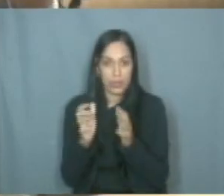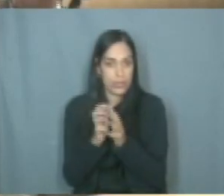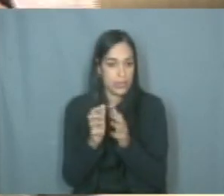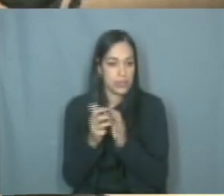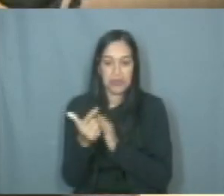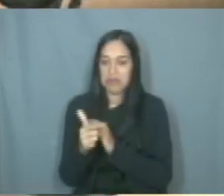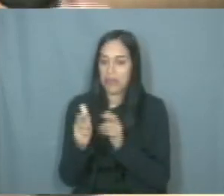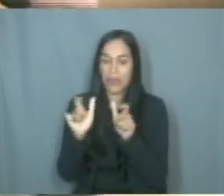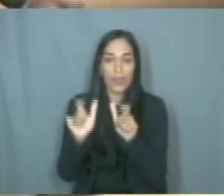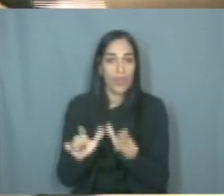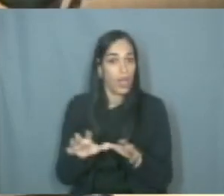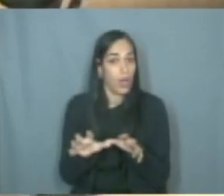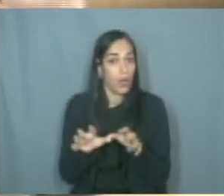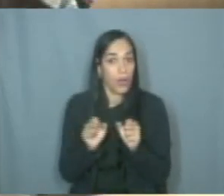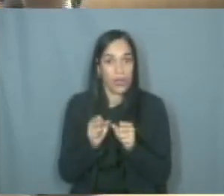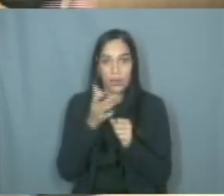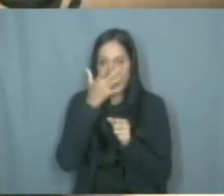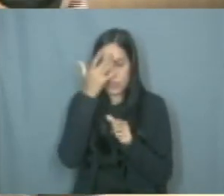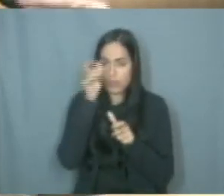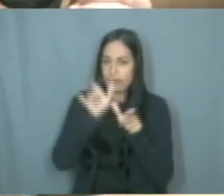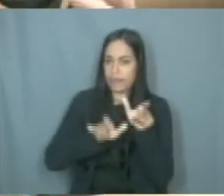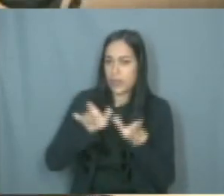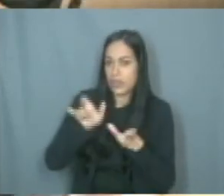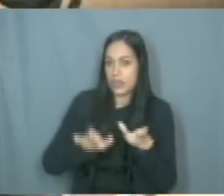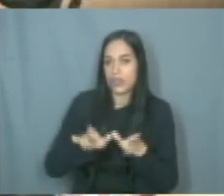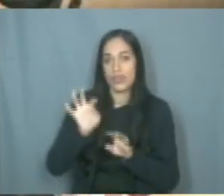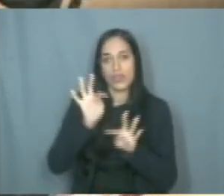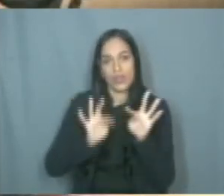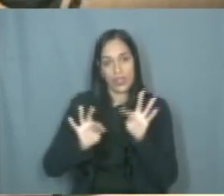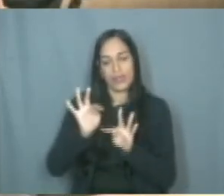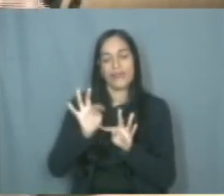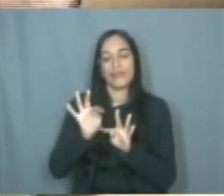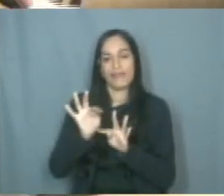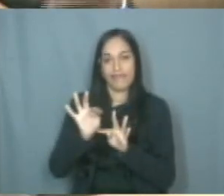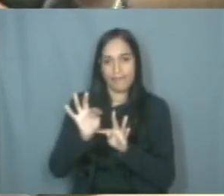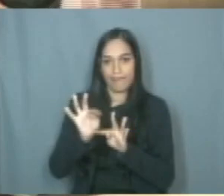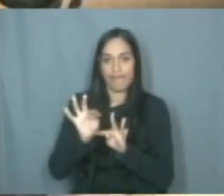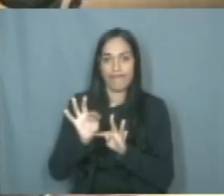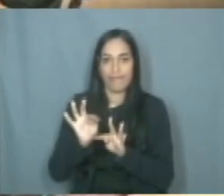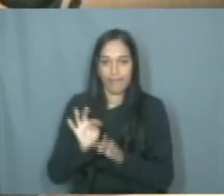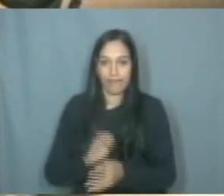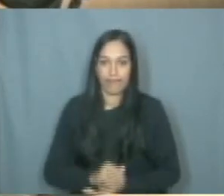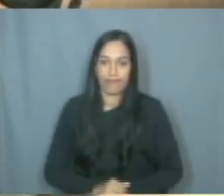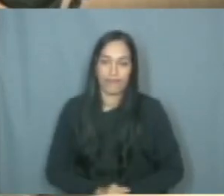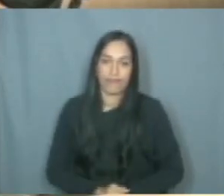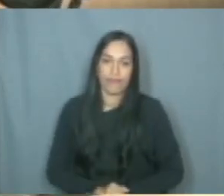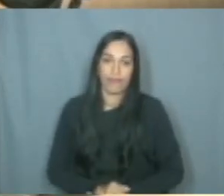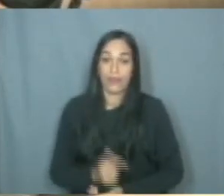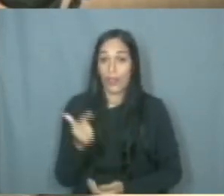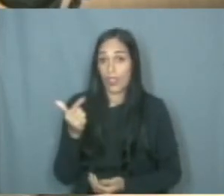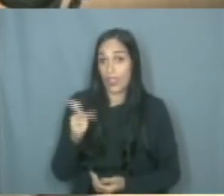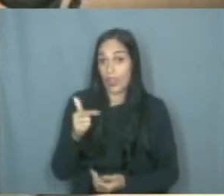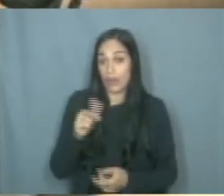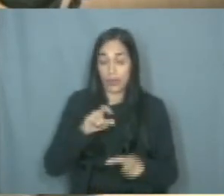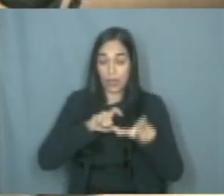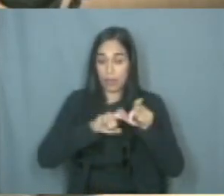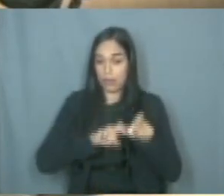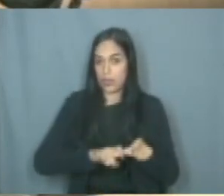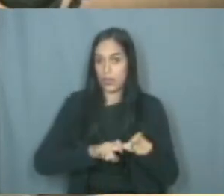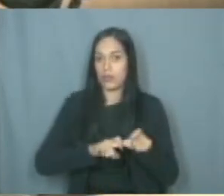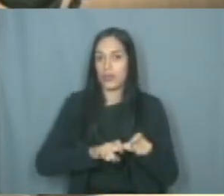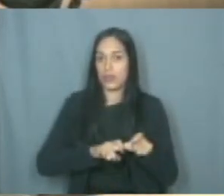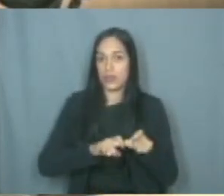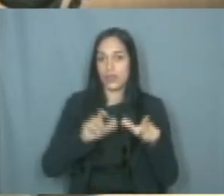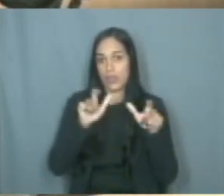de acolhimento para essas pessoas tratarem o vício delas. Da mesma forma, não existe nessa cidade